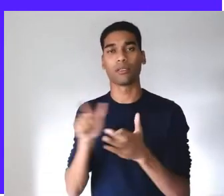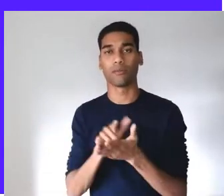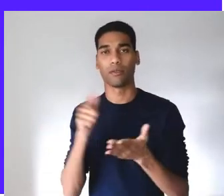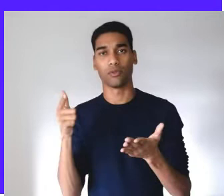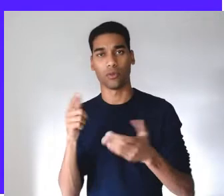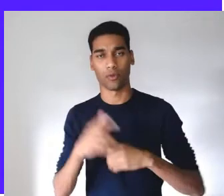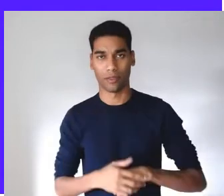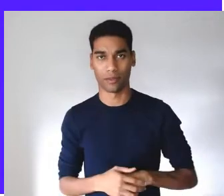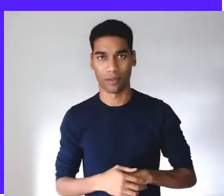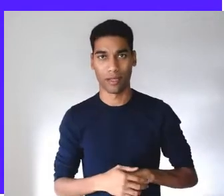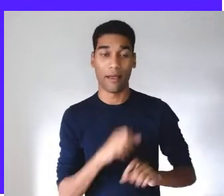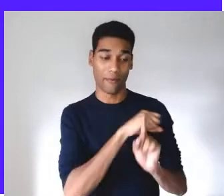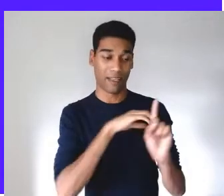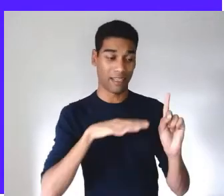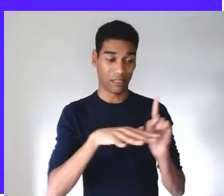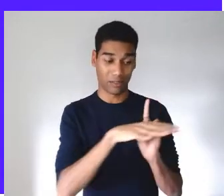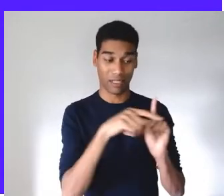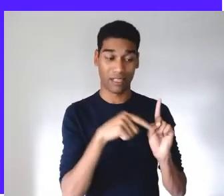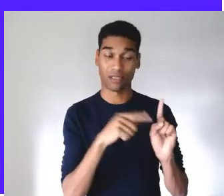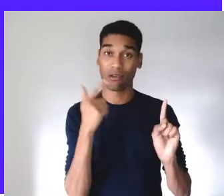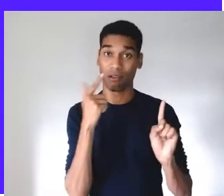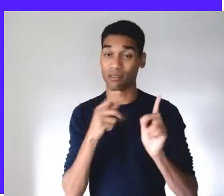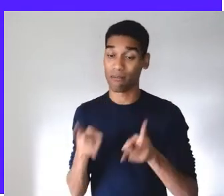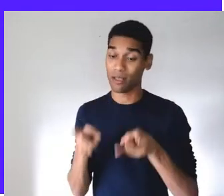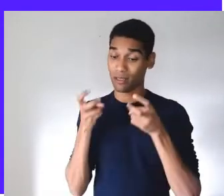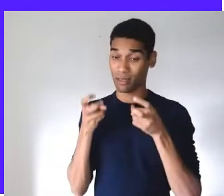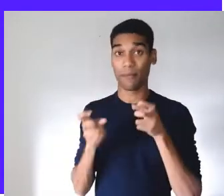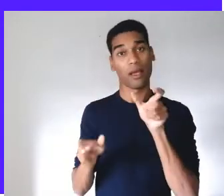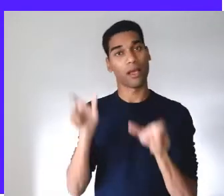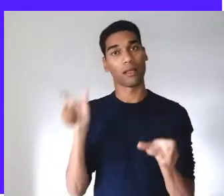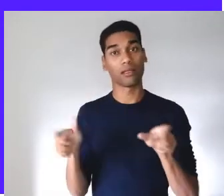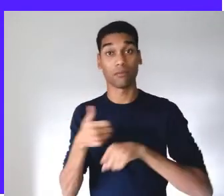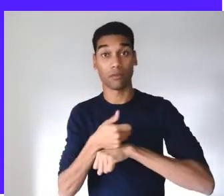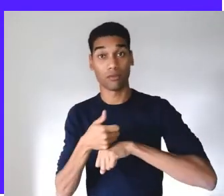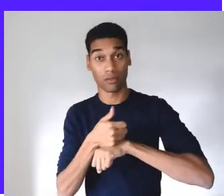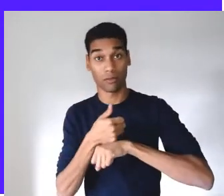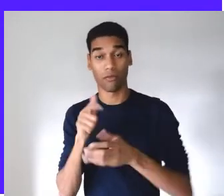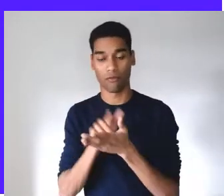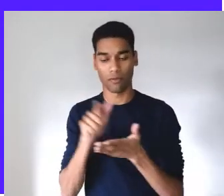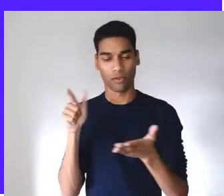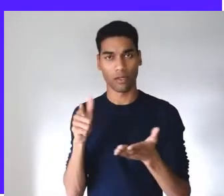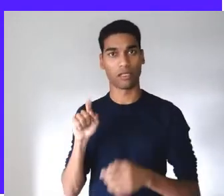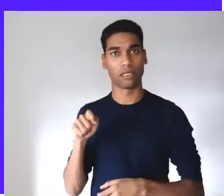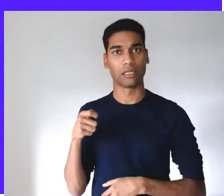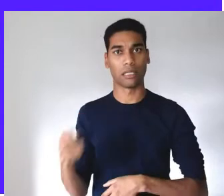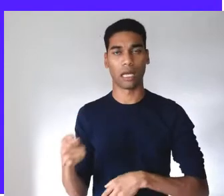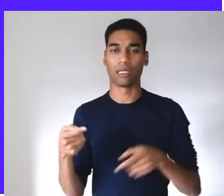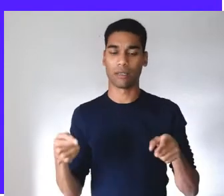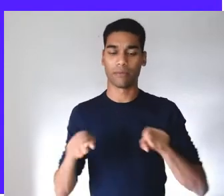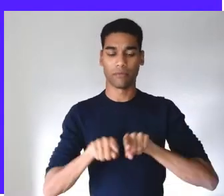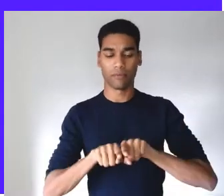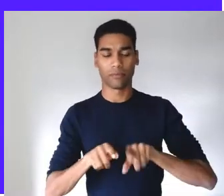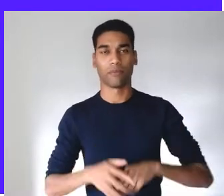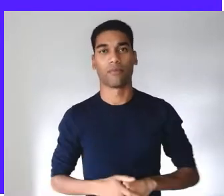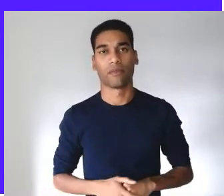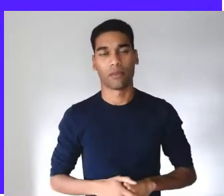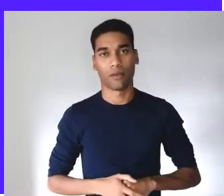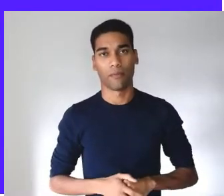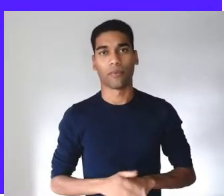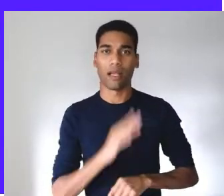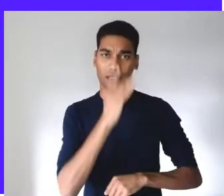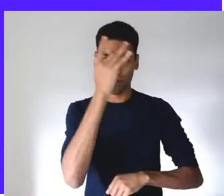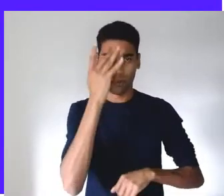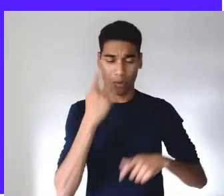né? É, então isso é importante que elas vejam solução na cobertura, que elas tenham suas vozes ouvidas,